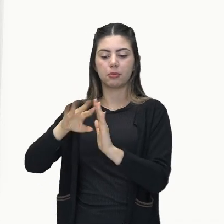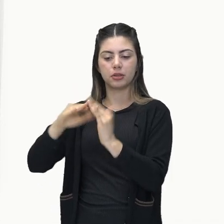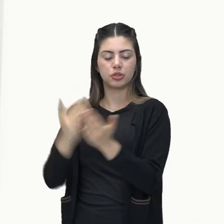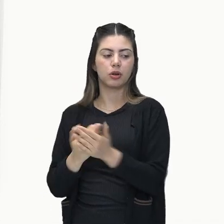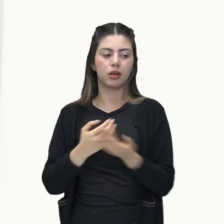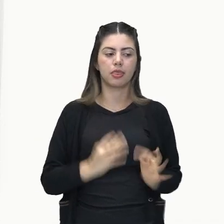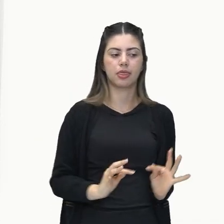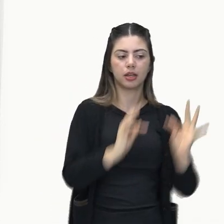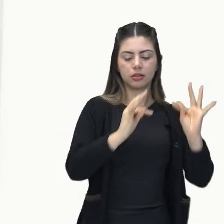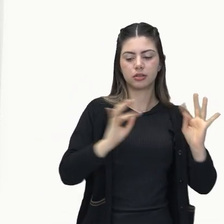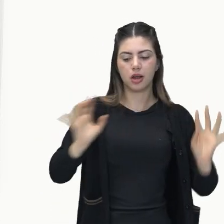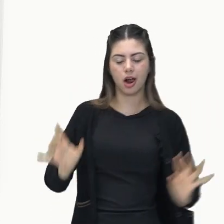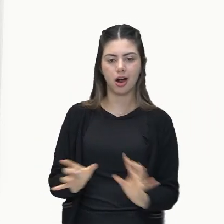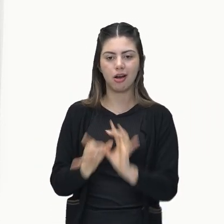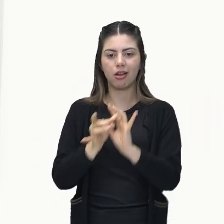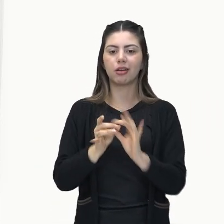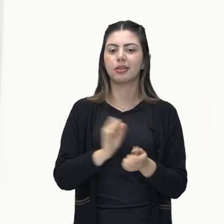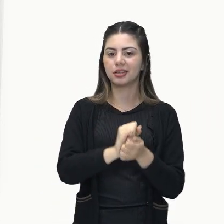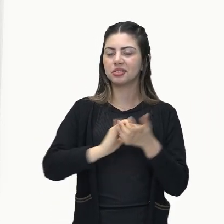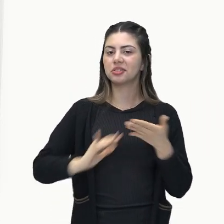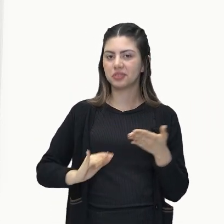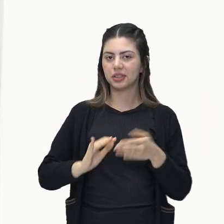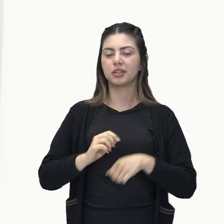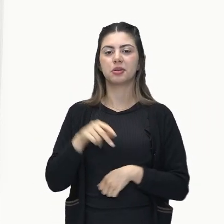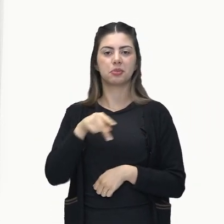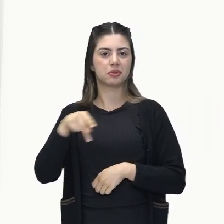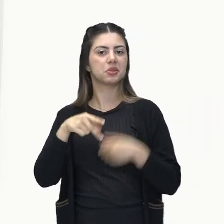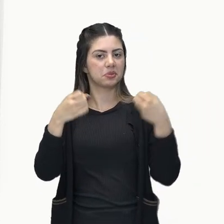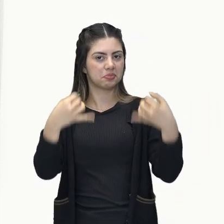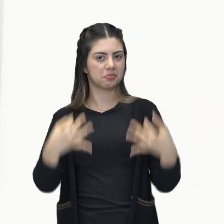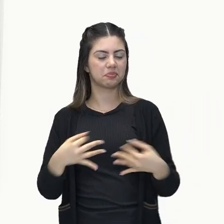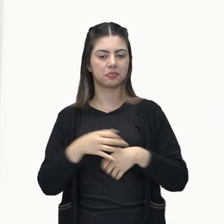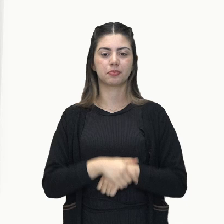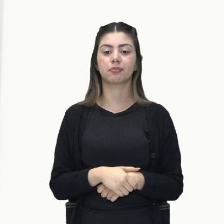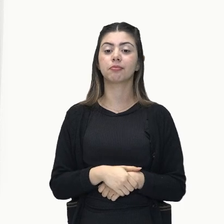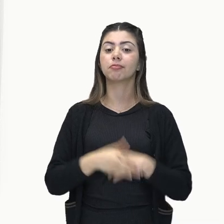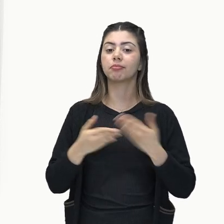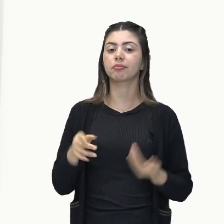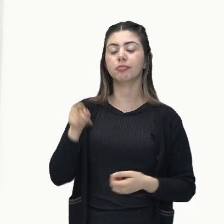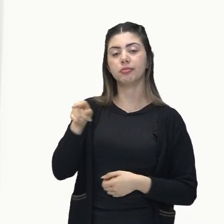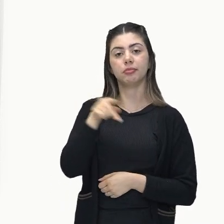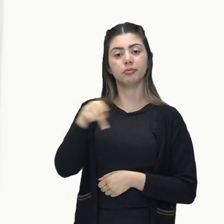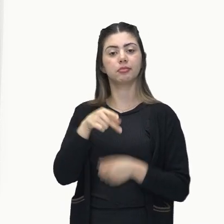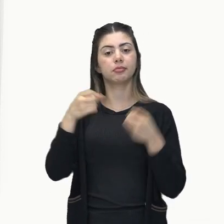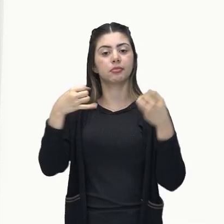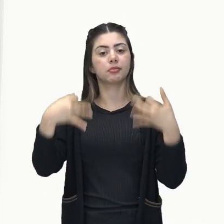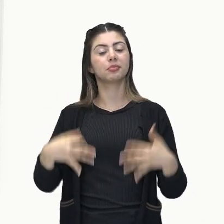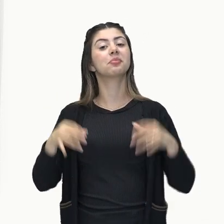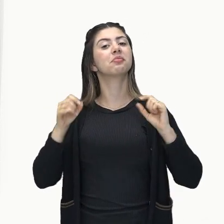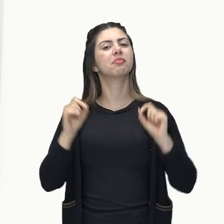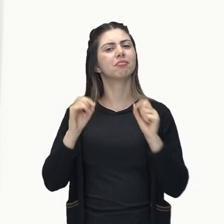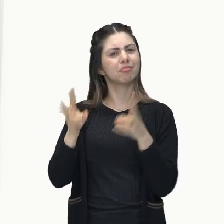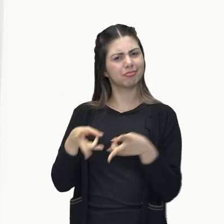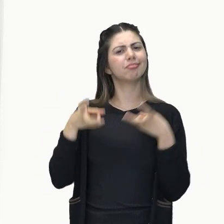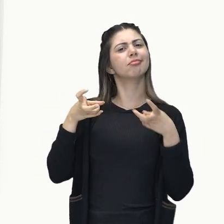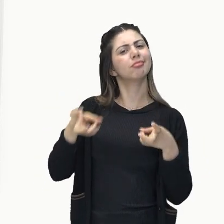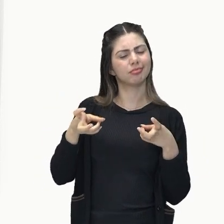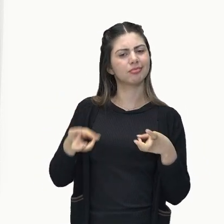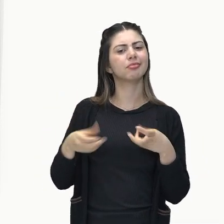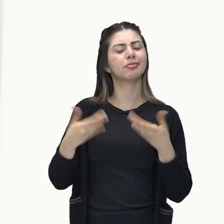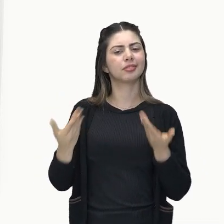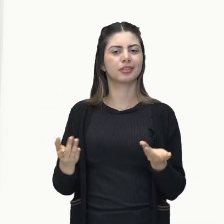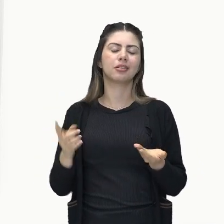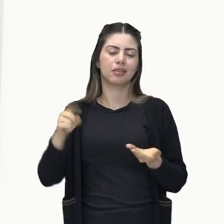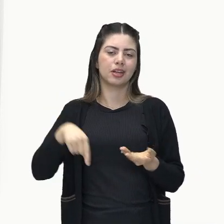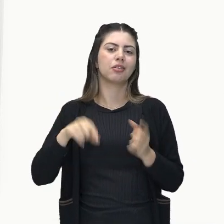faz parte da realidade dos estudantes, comentou a professora. E aqui a fala da professora trazendo justamente isso que